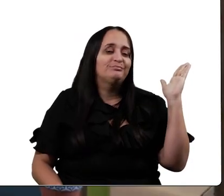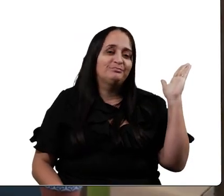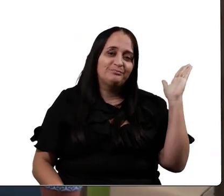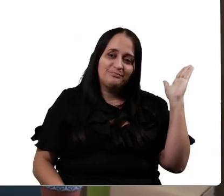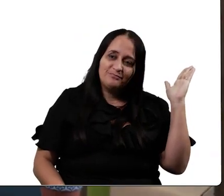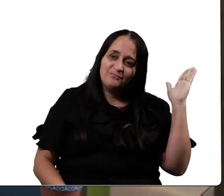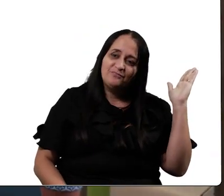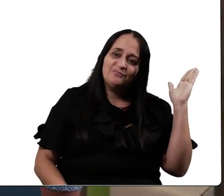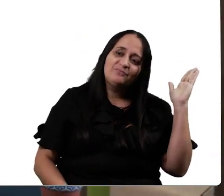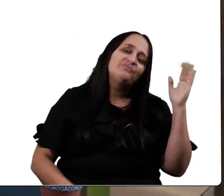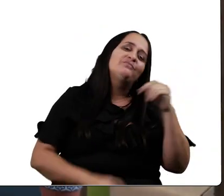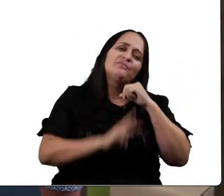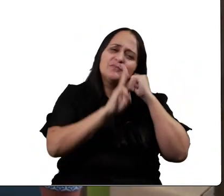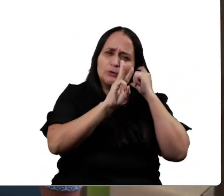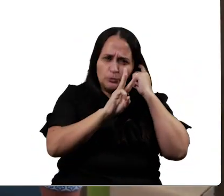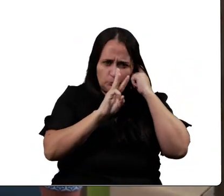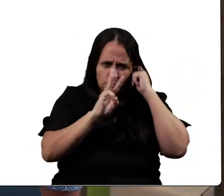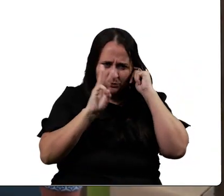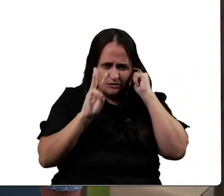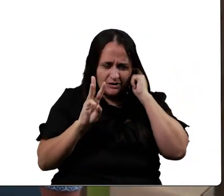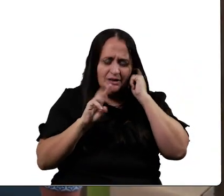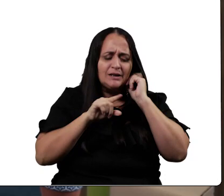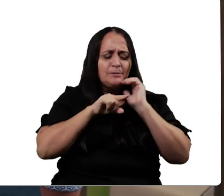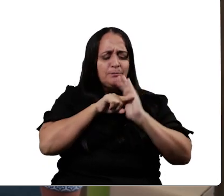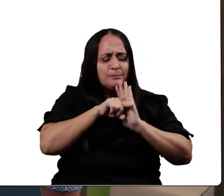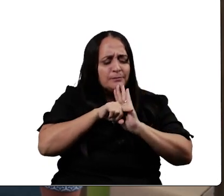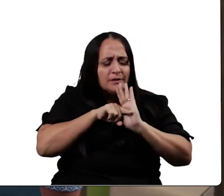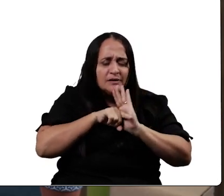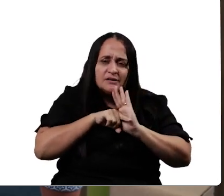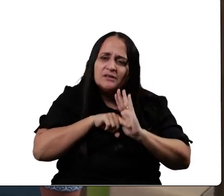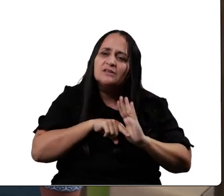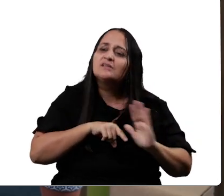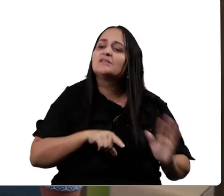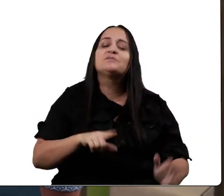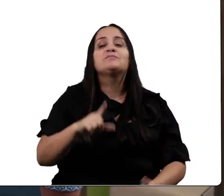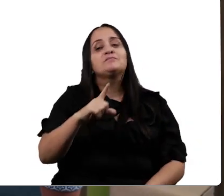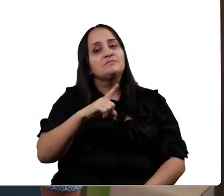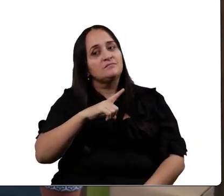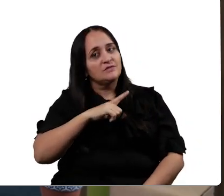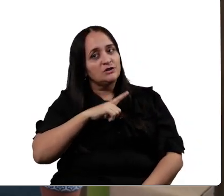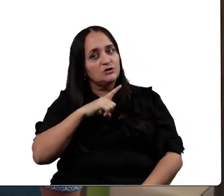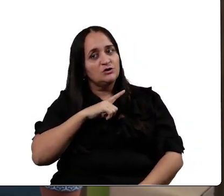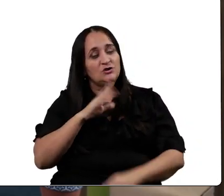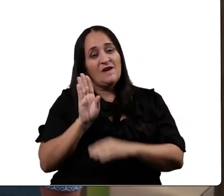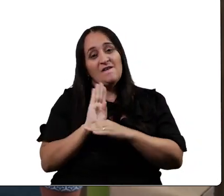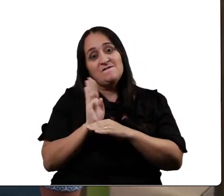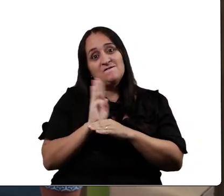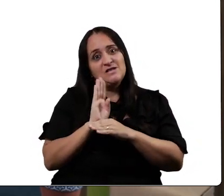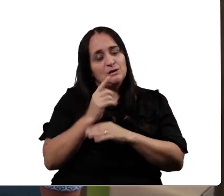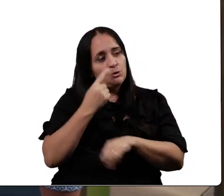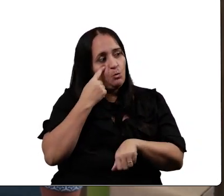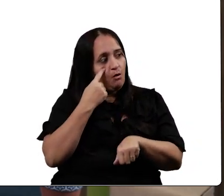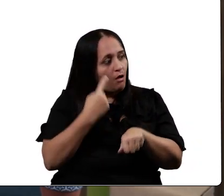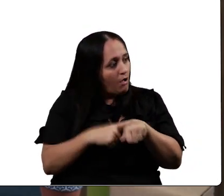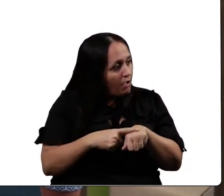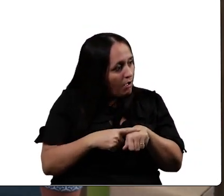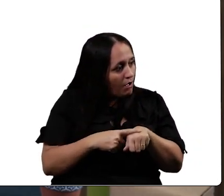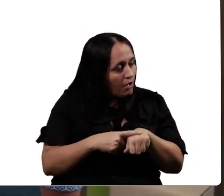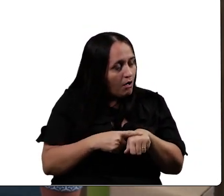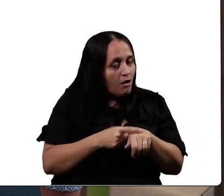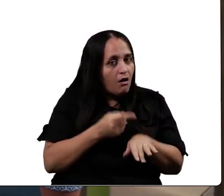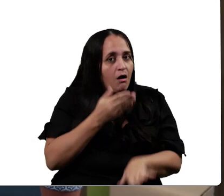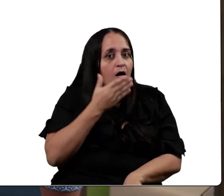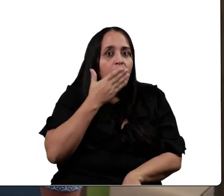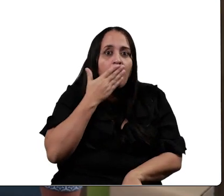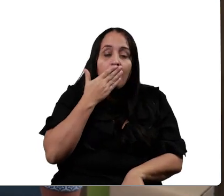no site que eu fiz a pesquisa dessa curiosidade, existiam vídeos lá, né,